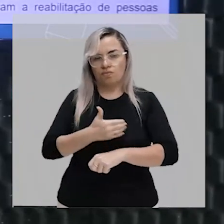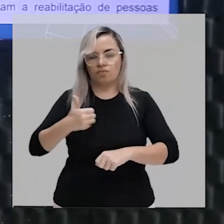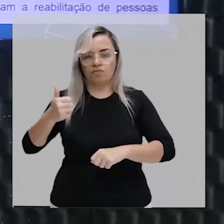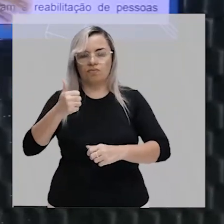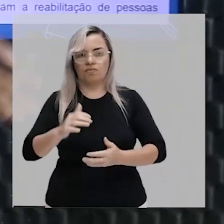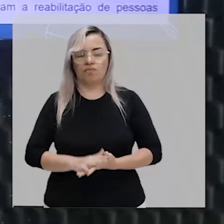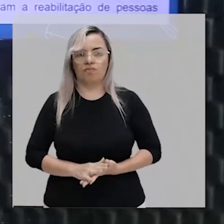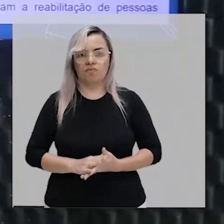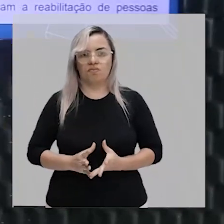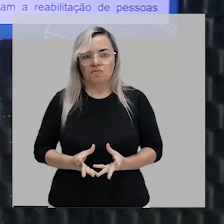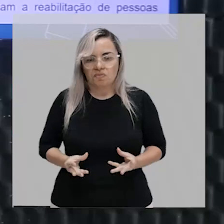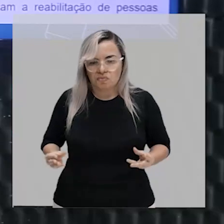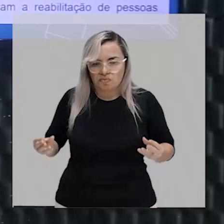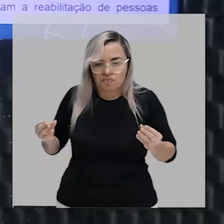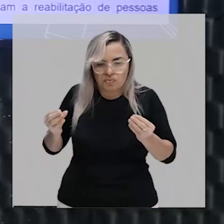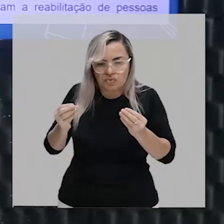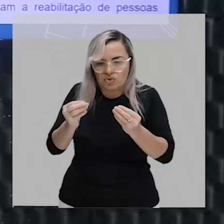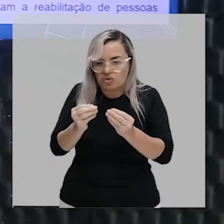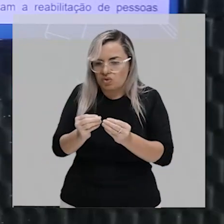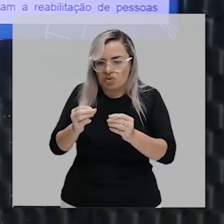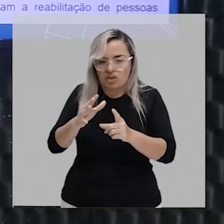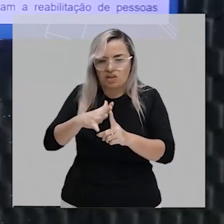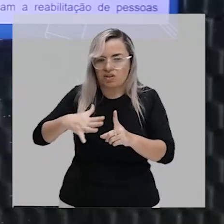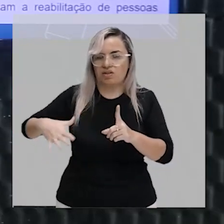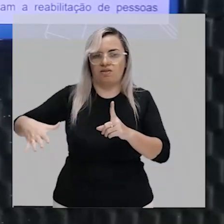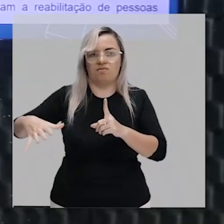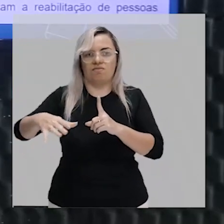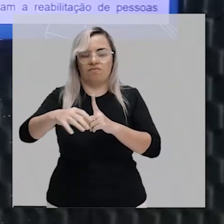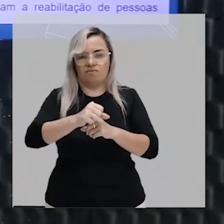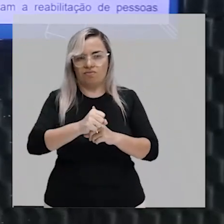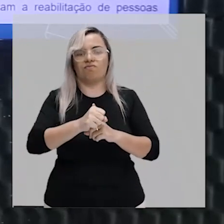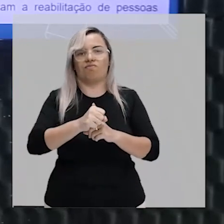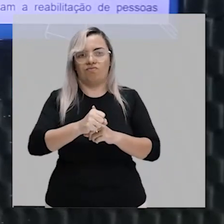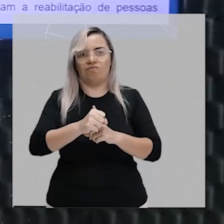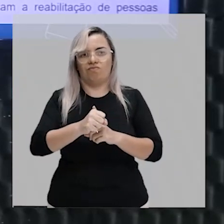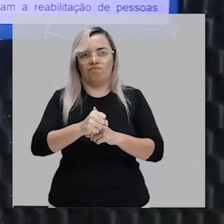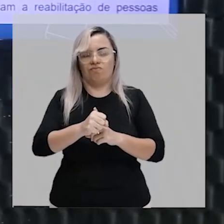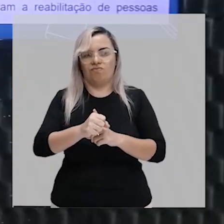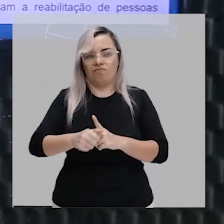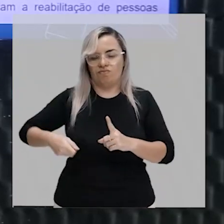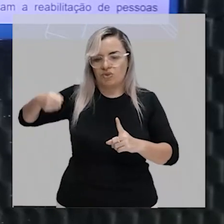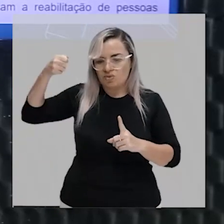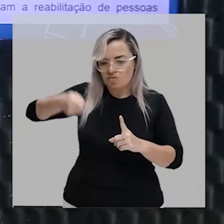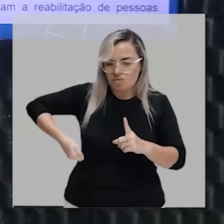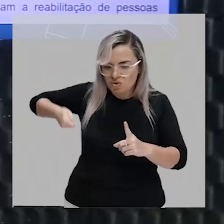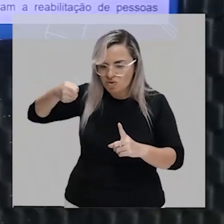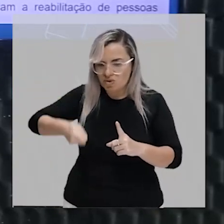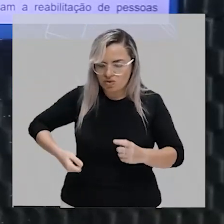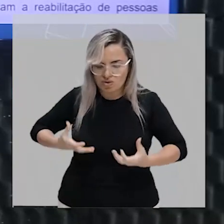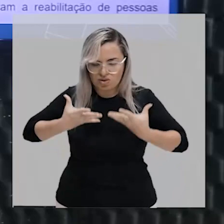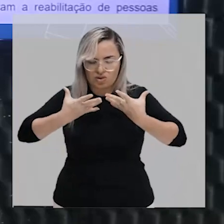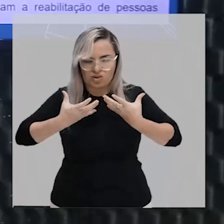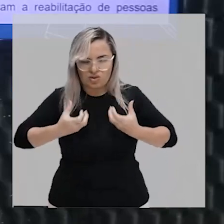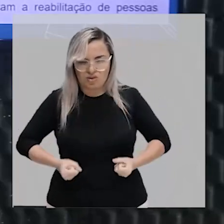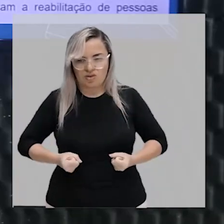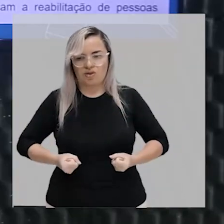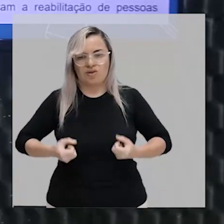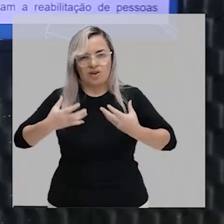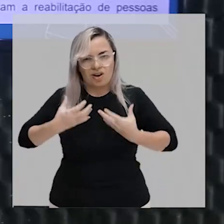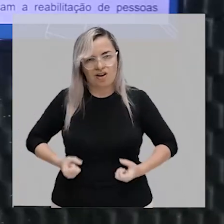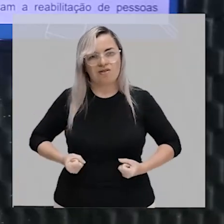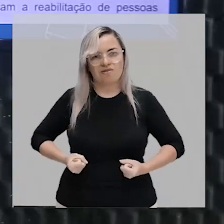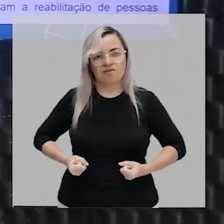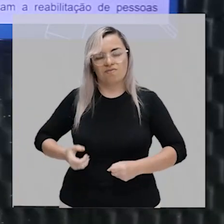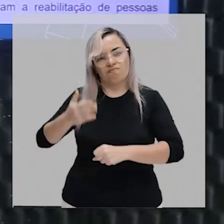para aperfeiçoar aquela espécie, para que eles pudessem, evidentemente, aceitar as práticas de dominação dos